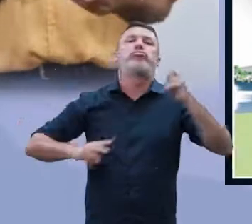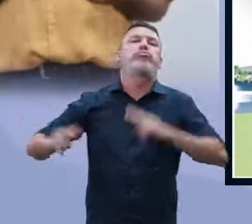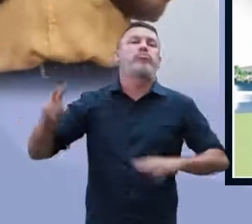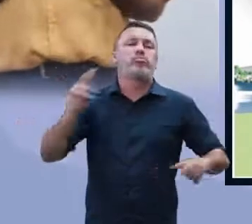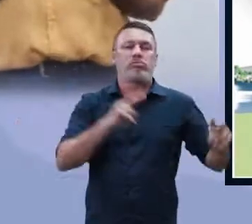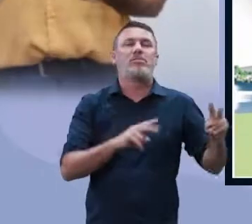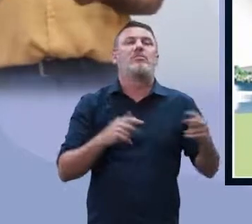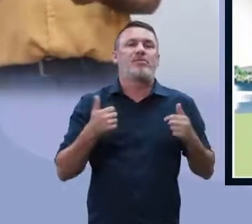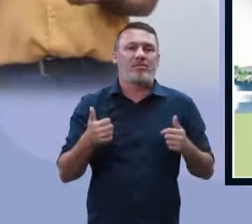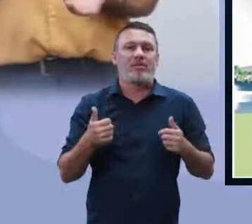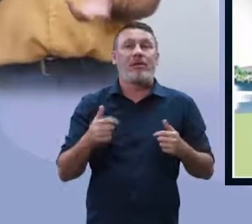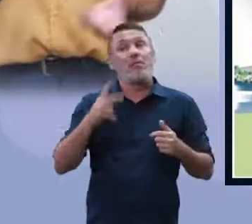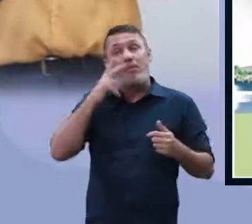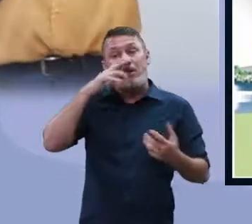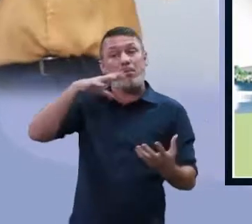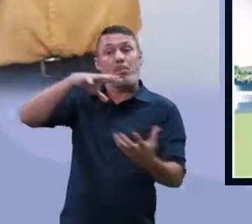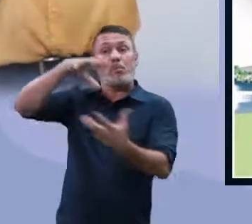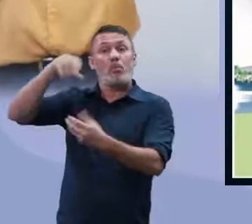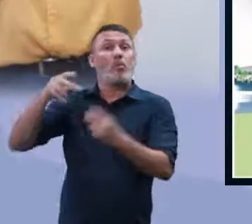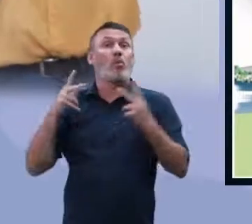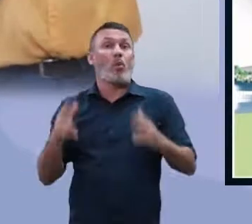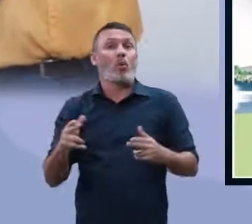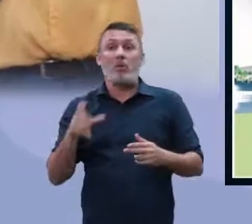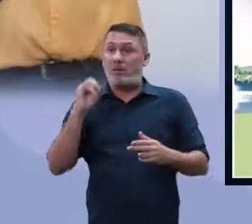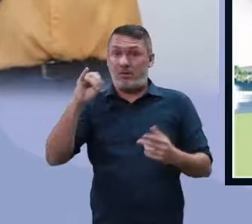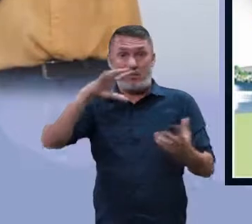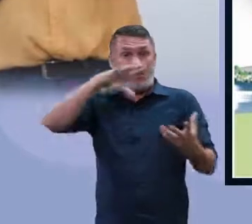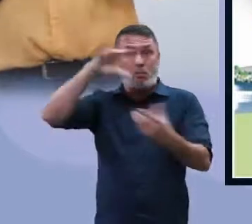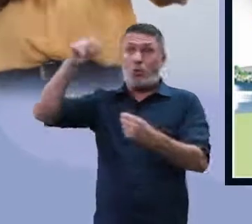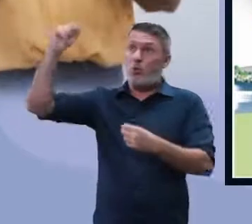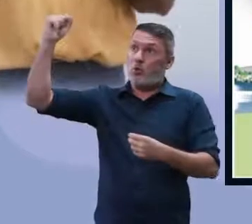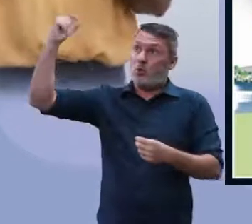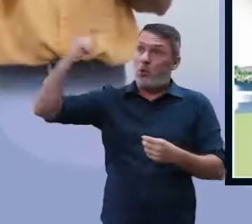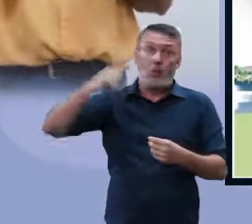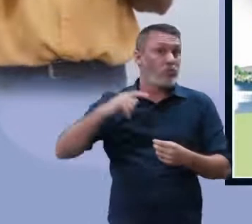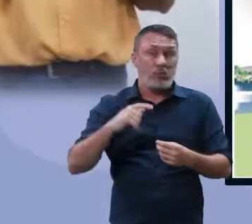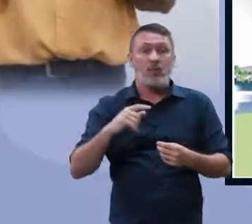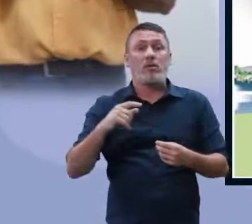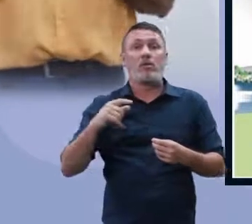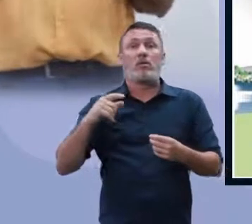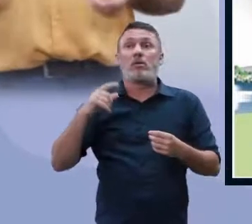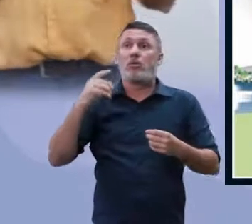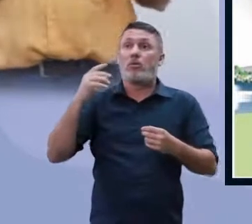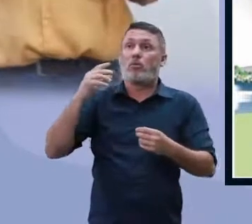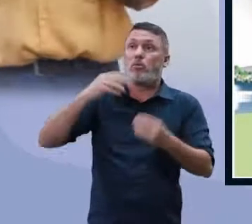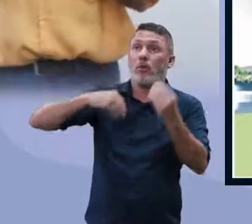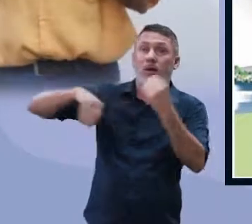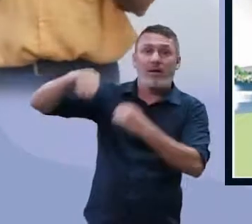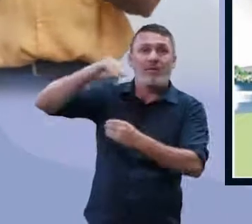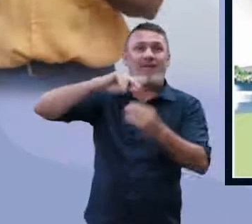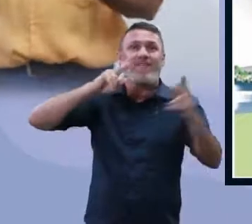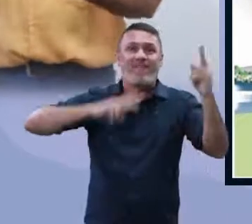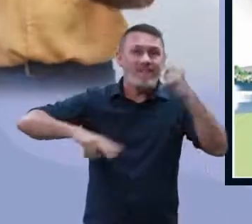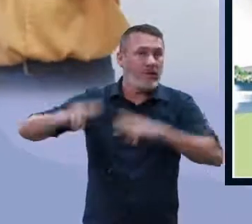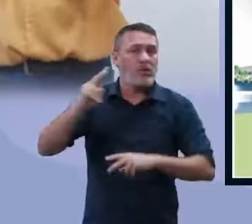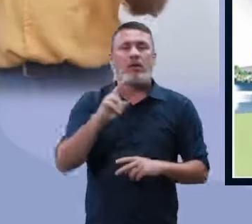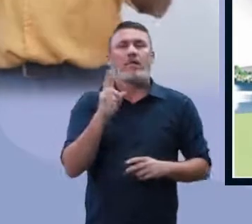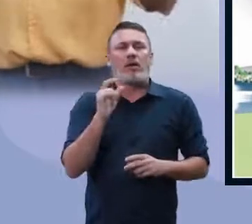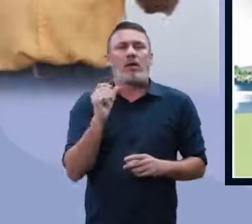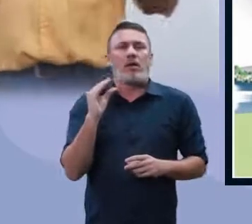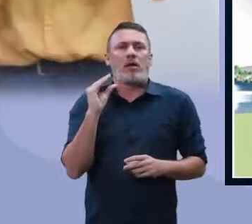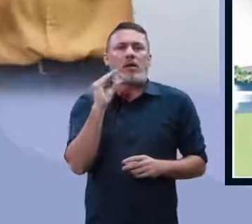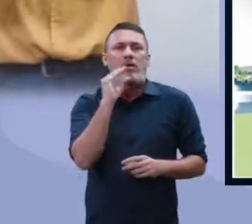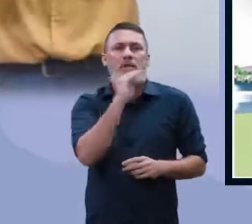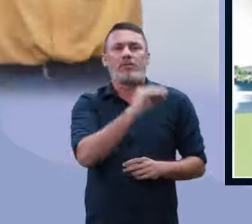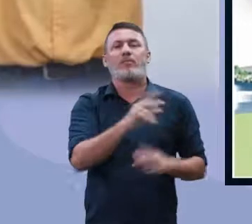de temperatura. Ou seja, vai ficar cada vez mais quente. E aí é quando você, ao entrar nesse veículo parado no sol, quando você